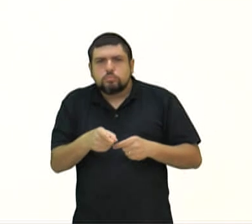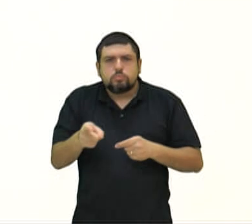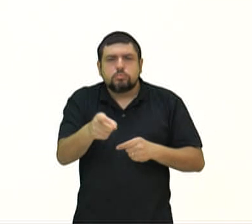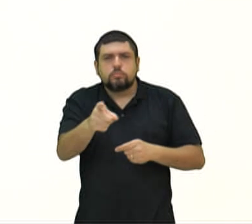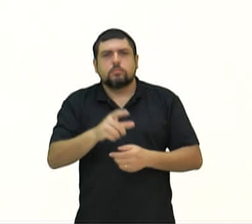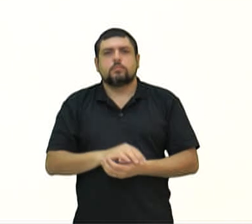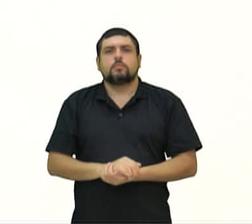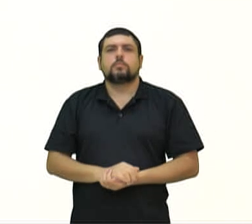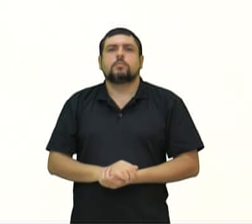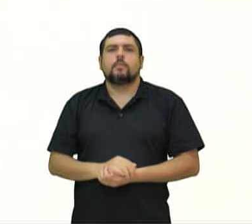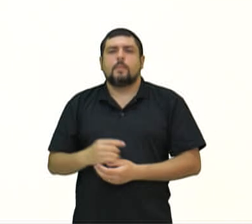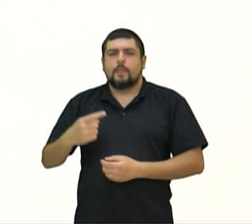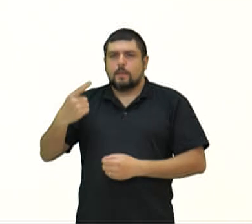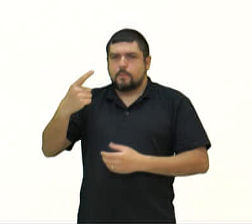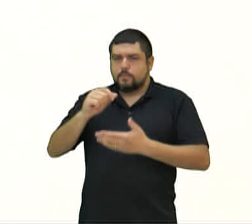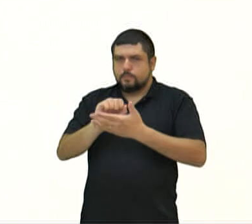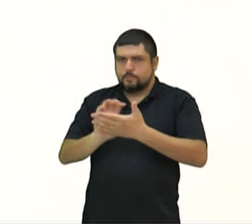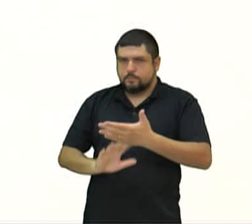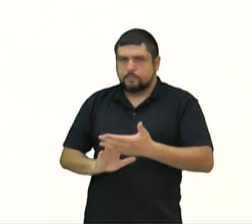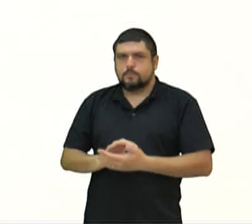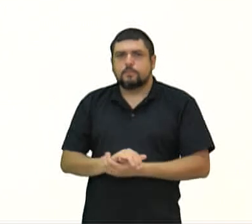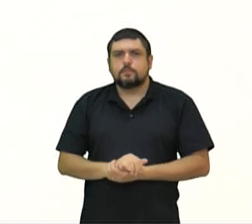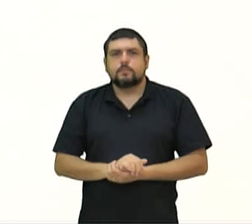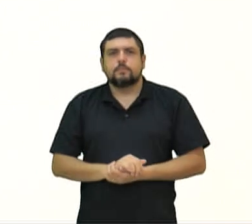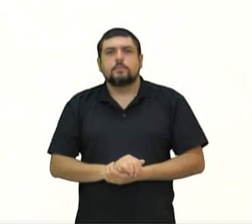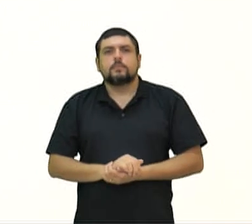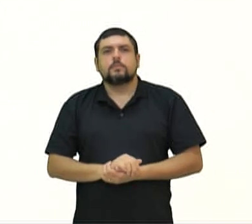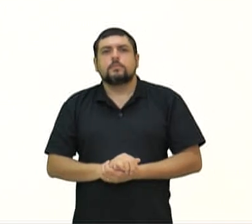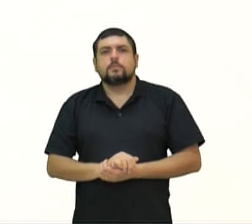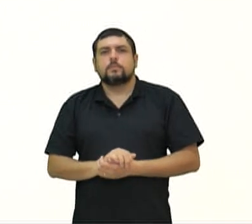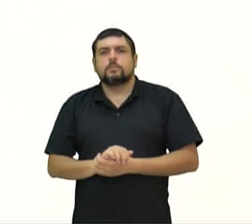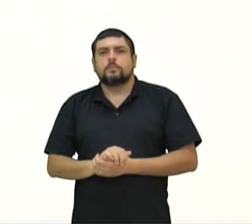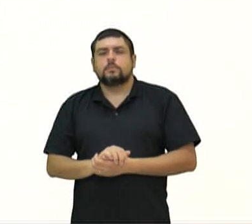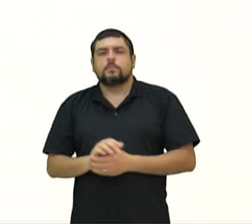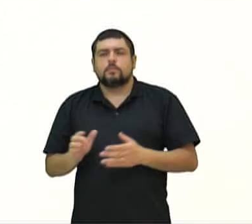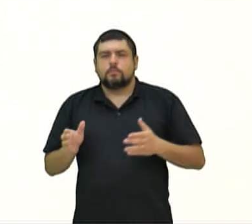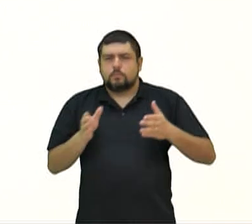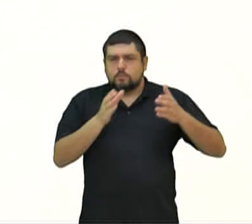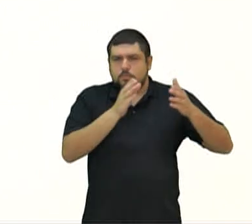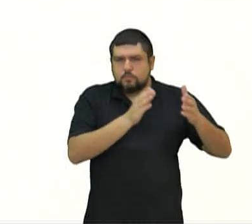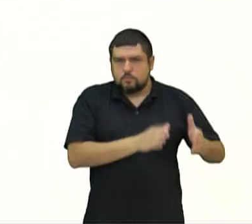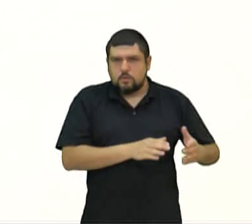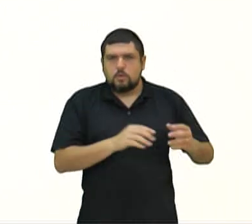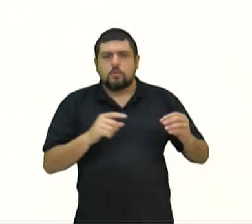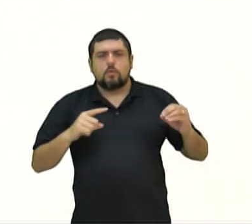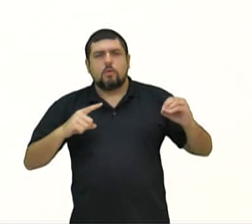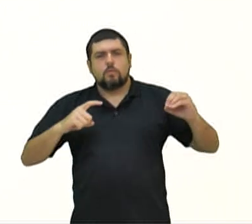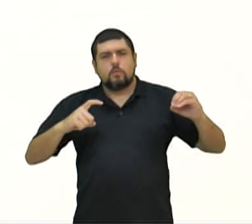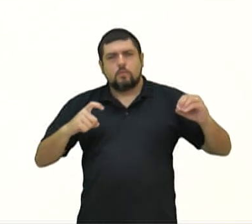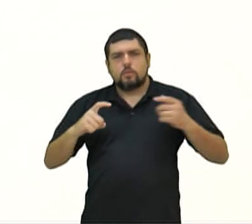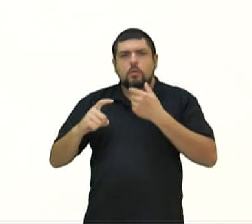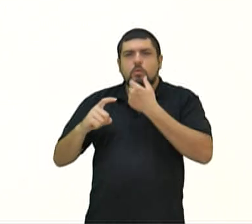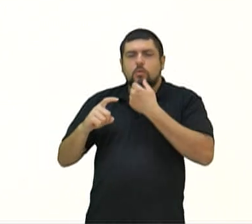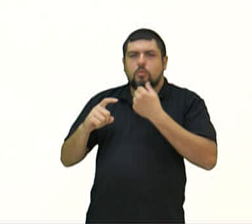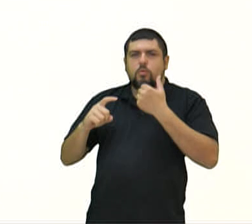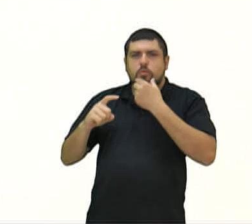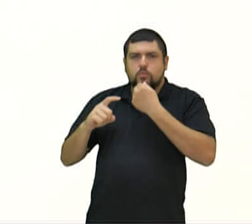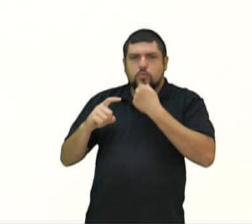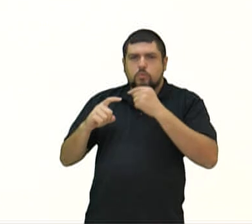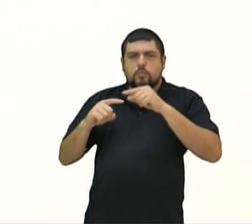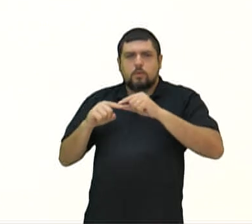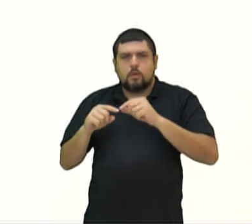Vamos para um primeiro quiz. Na fase de espermiogênese, o gameta masculino passa por um processo